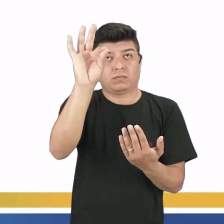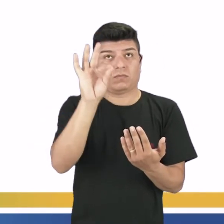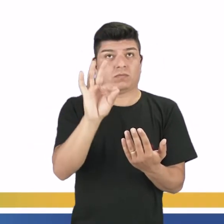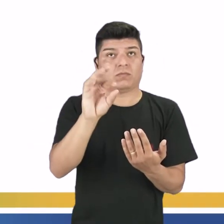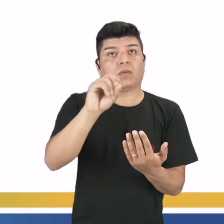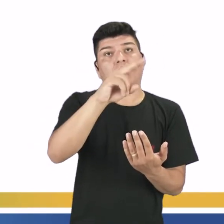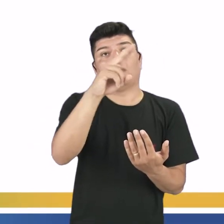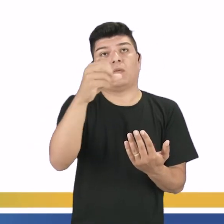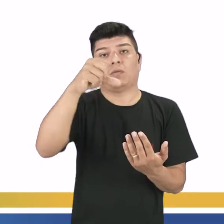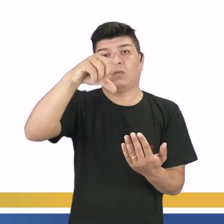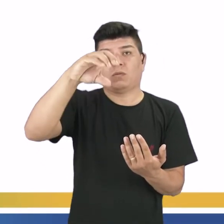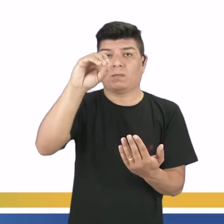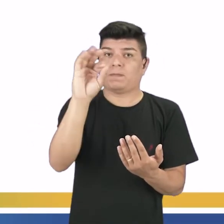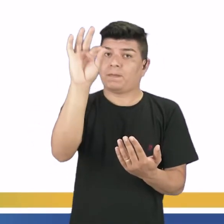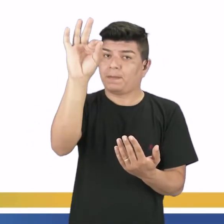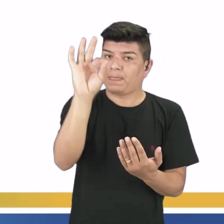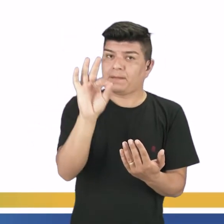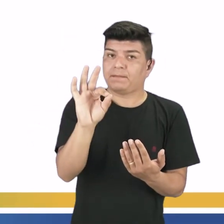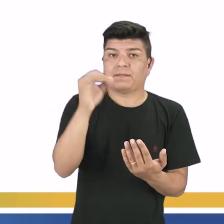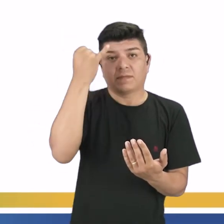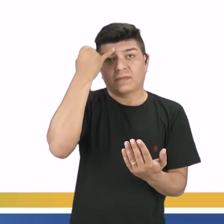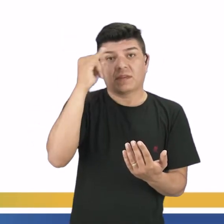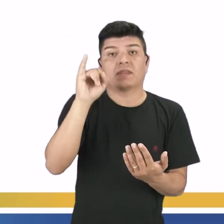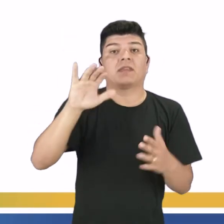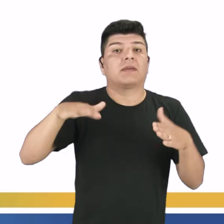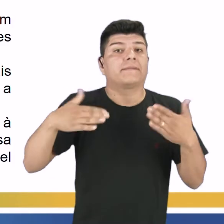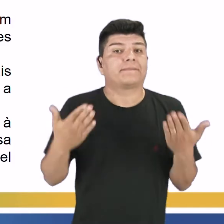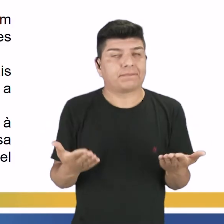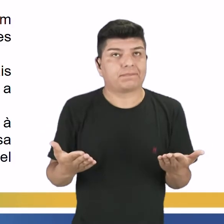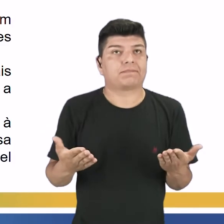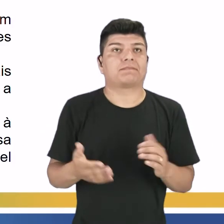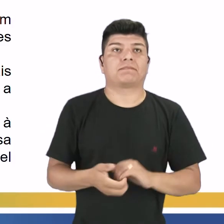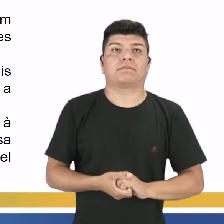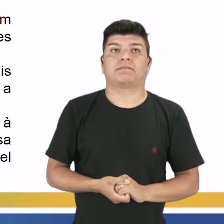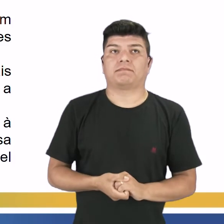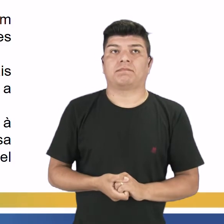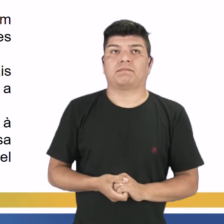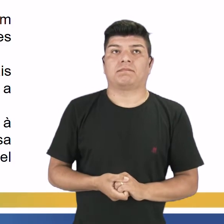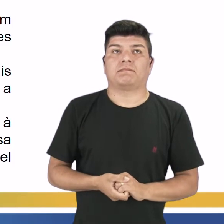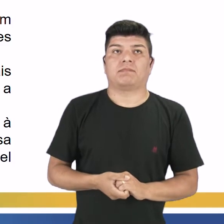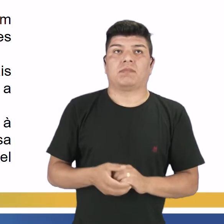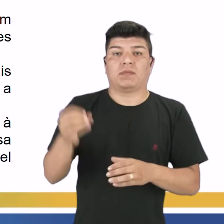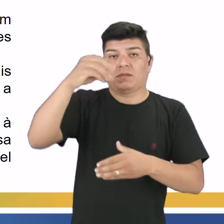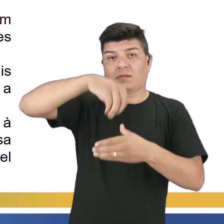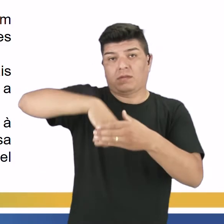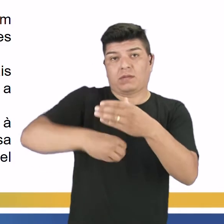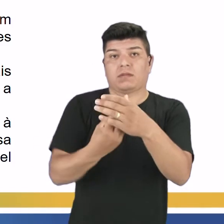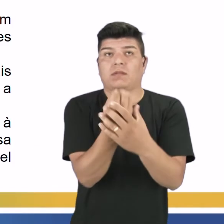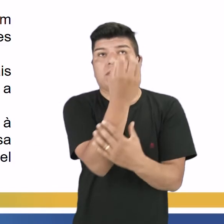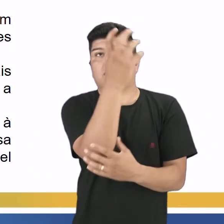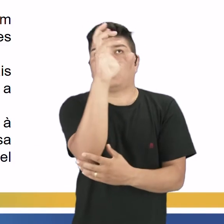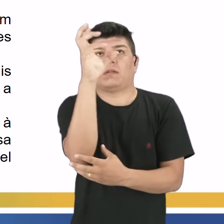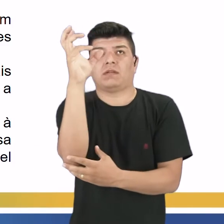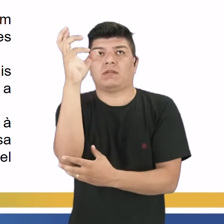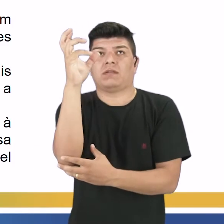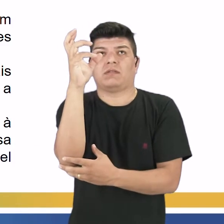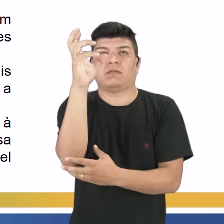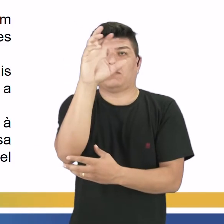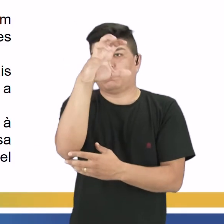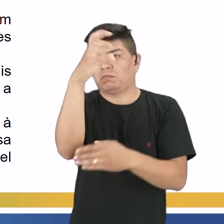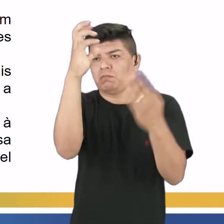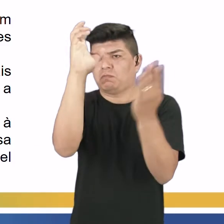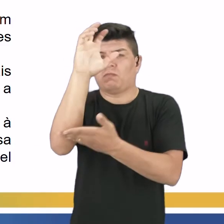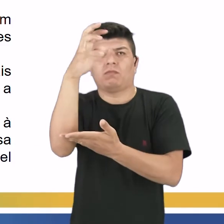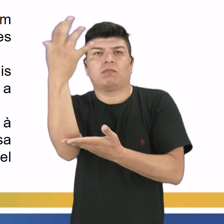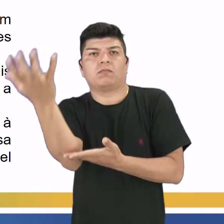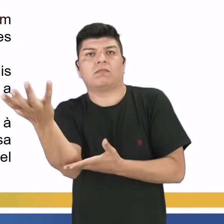dessas espécies, dessas 10 espécies. Então, a ideia dela é para o reflorestamento da região desmatada. Então, qual é a